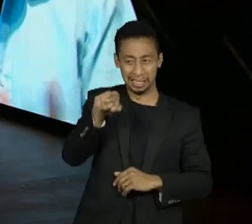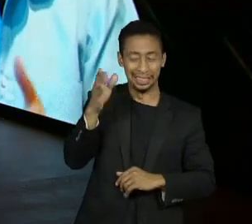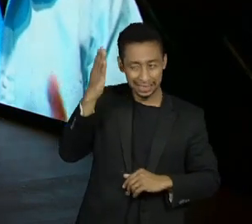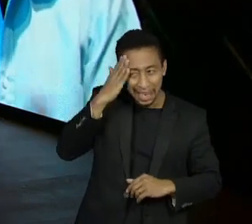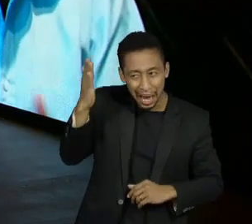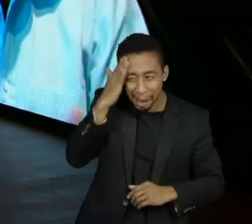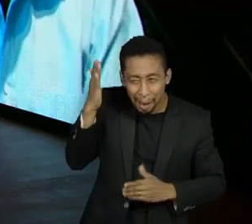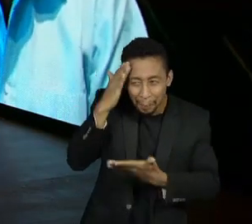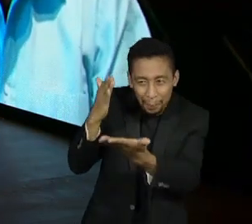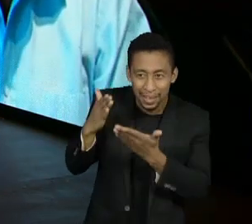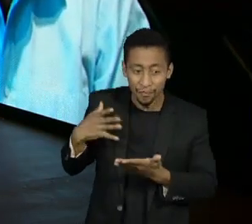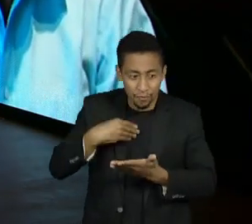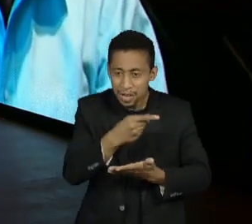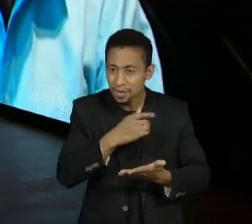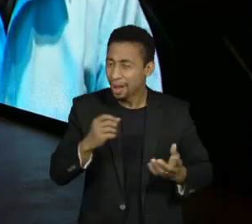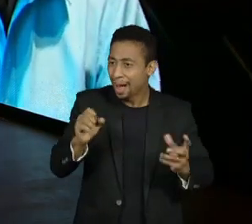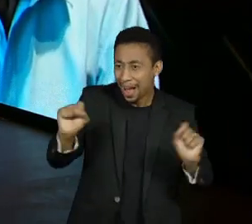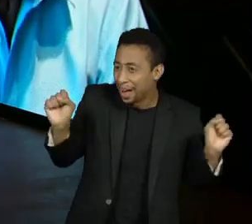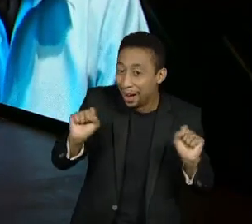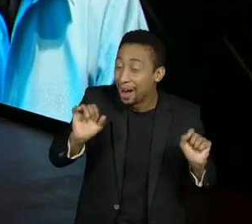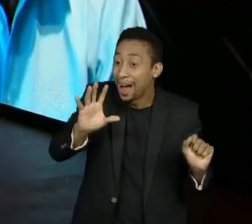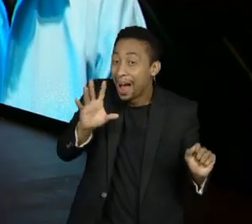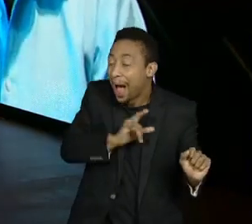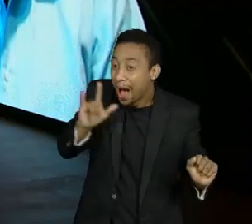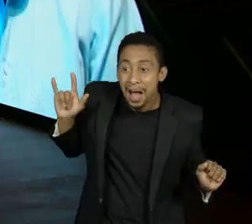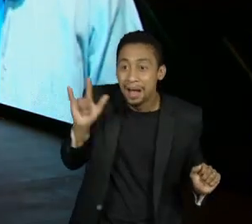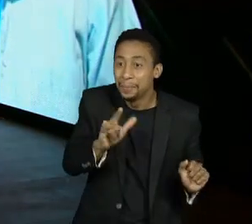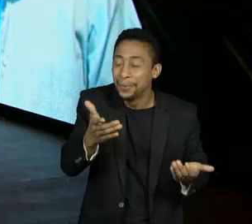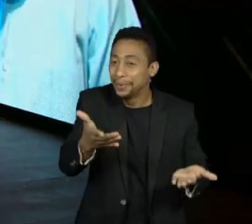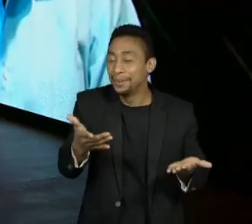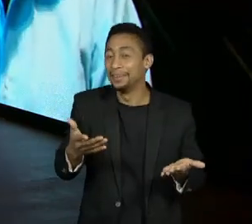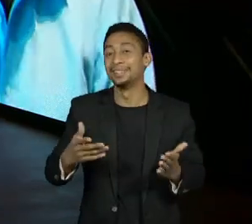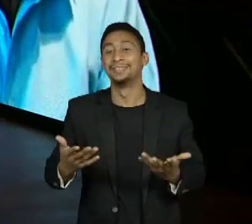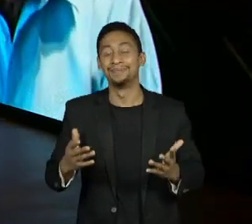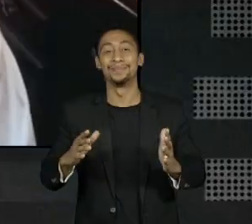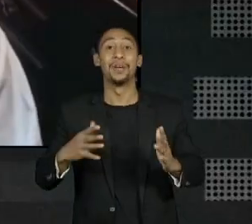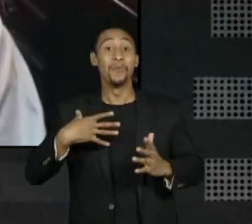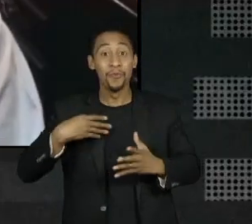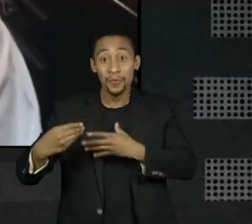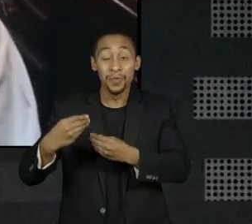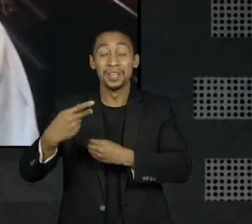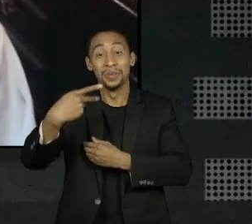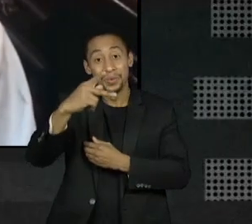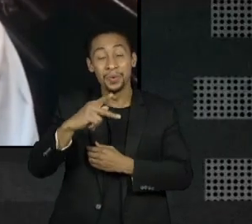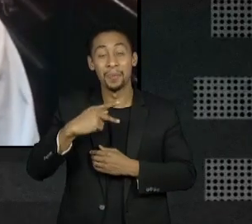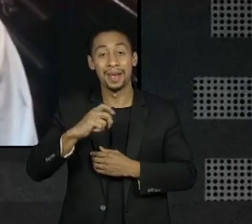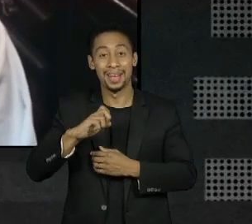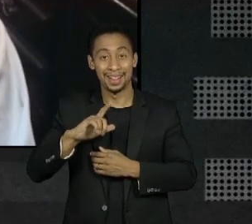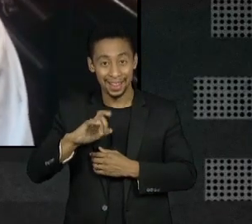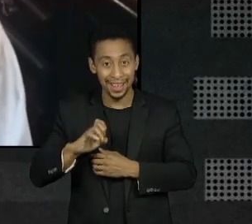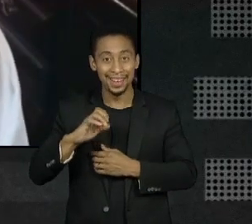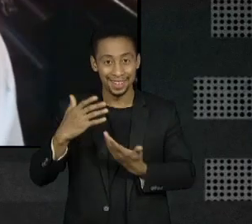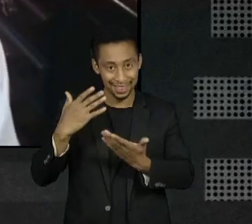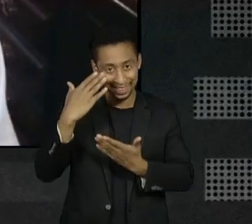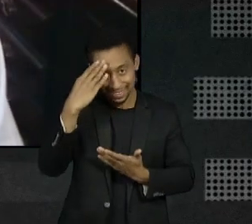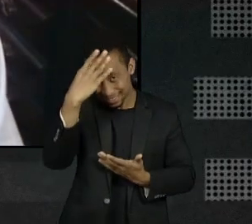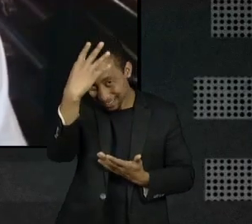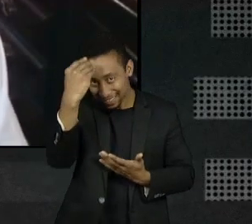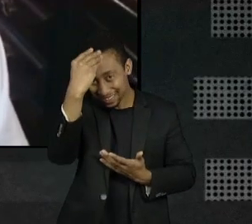querer um personagem infantil e tudo mais. Então, os filhos do Pelé que contrataram